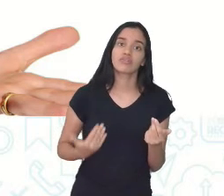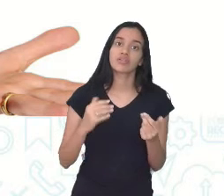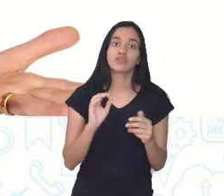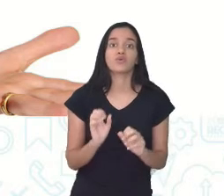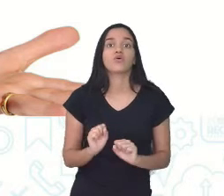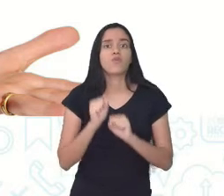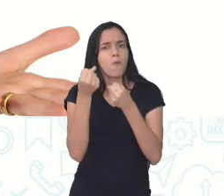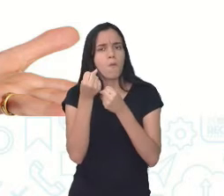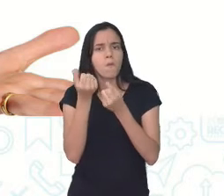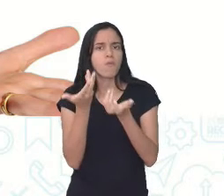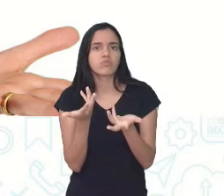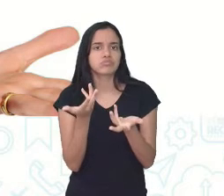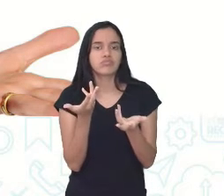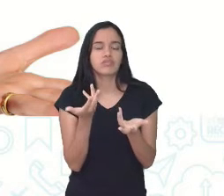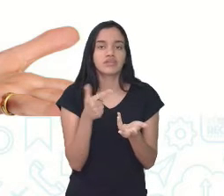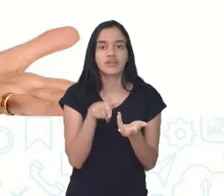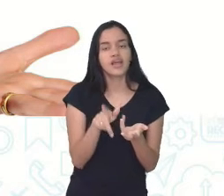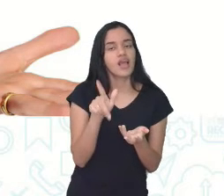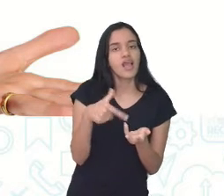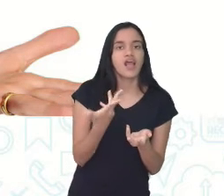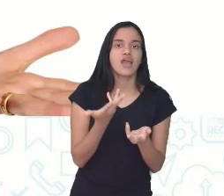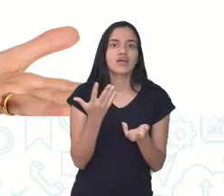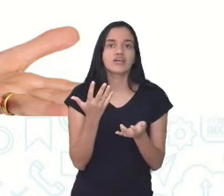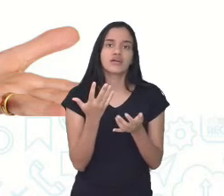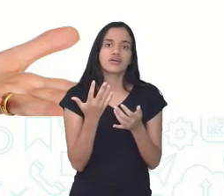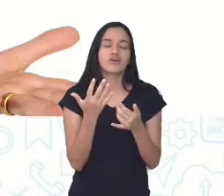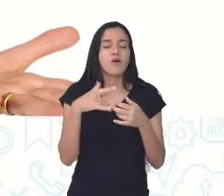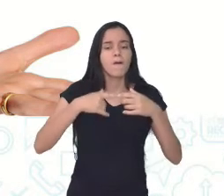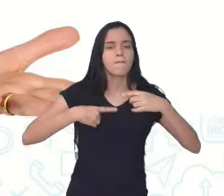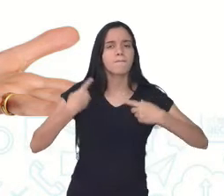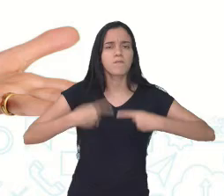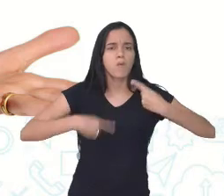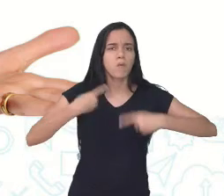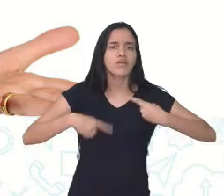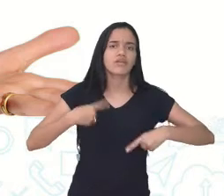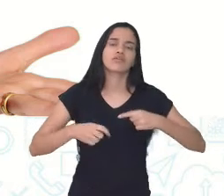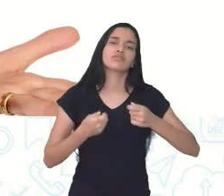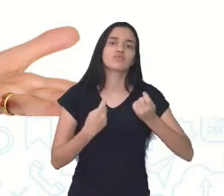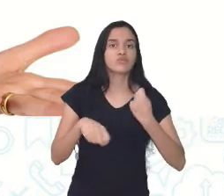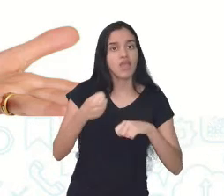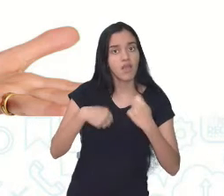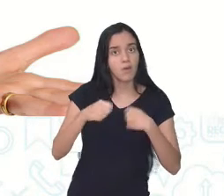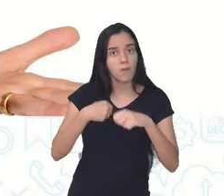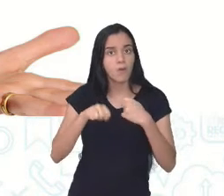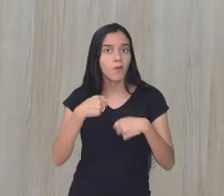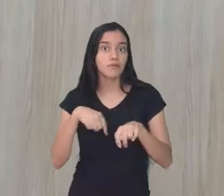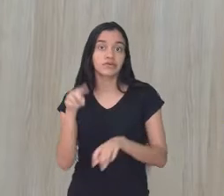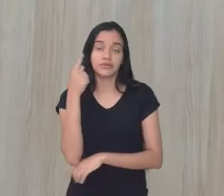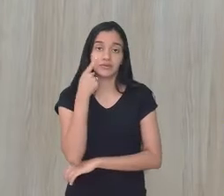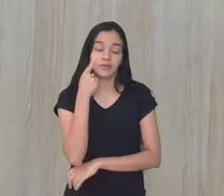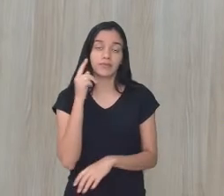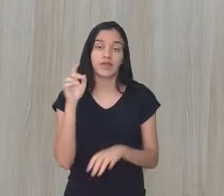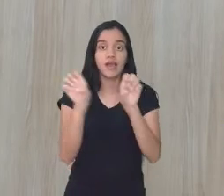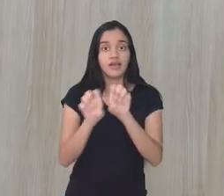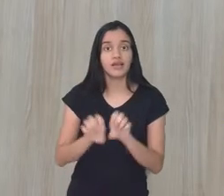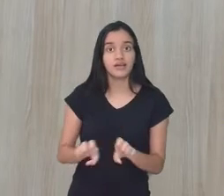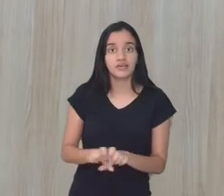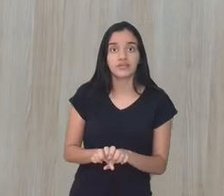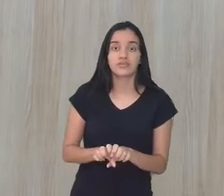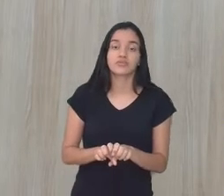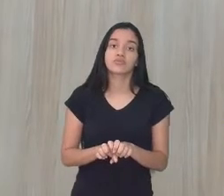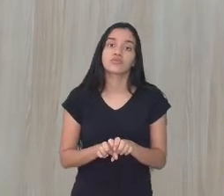poder, não era feita para eles, né? Era um jogo ali só político e econômico. Então, veja só, a estrutura